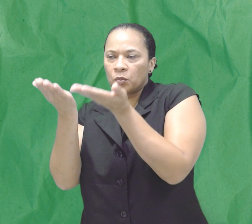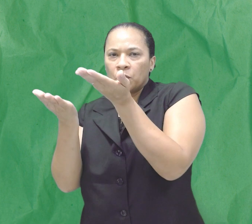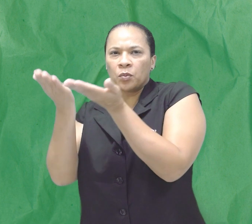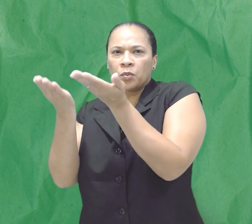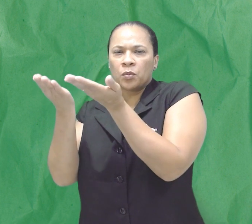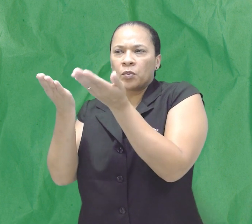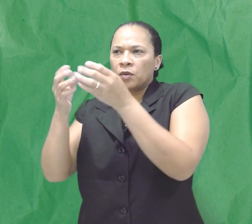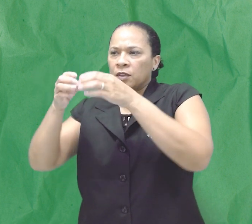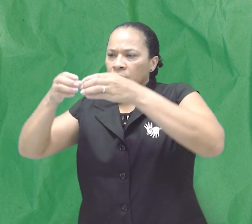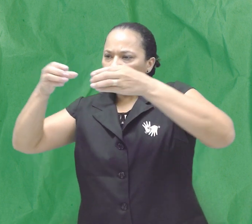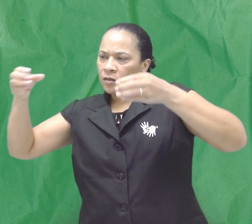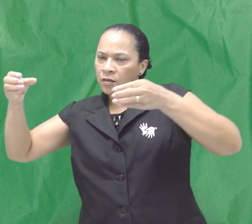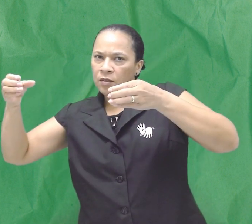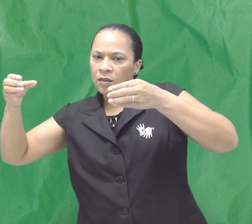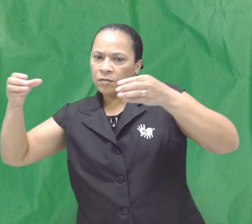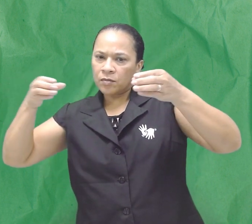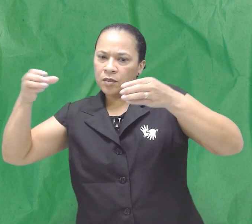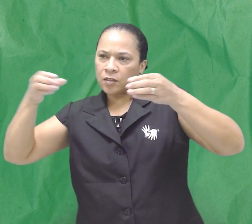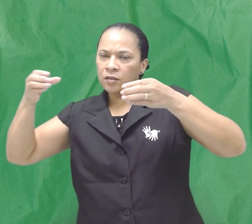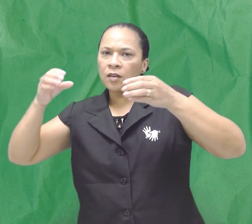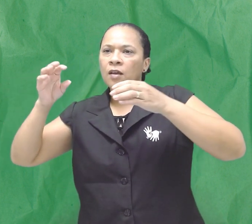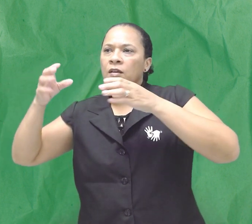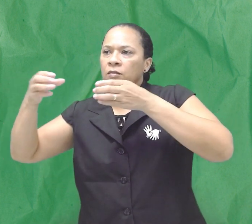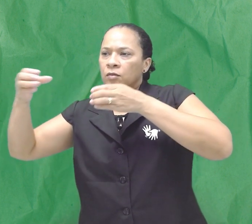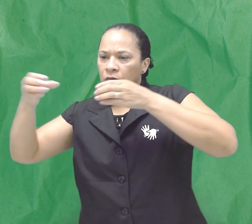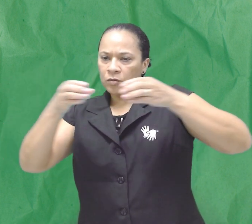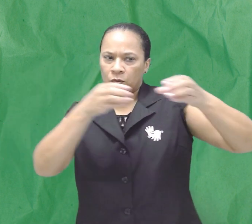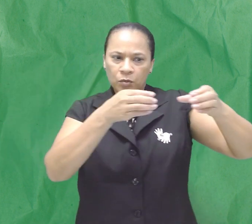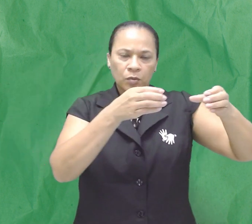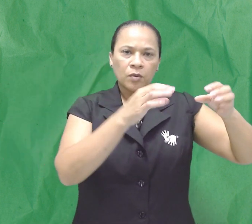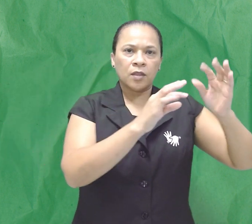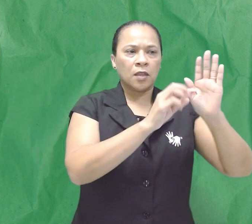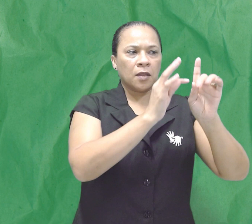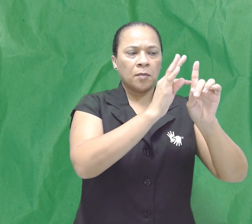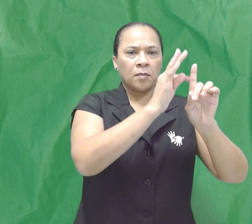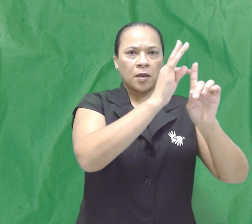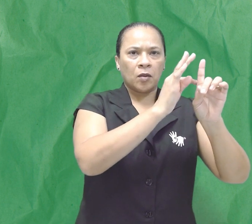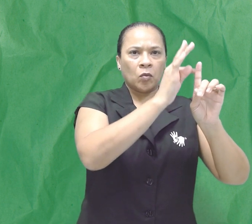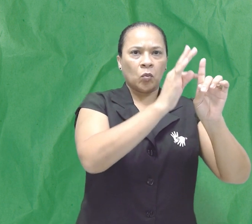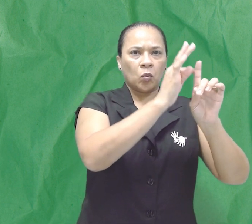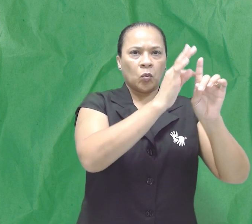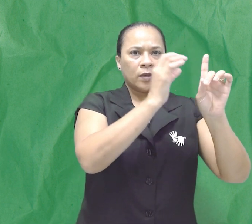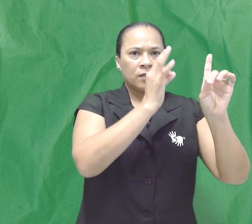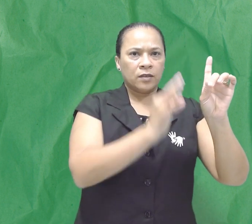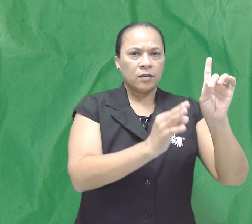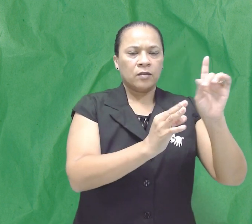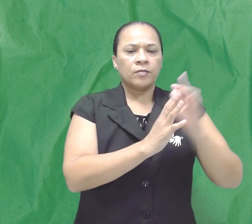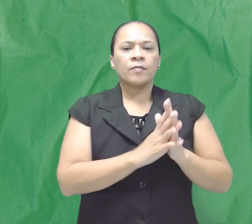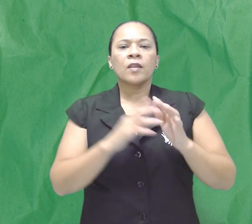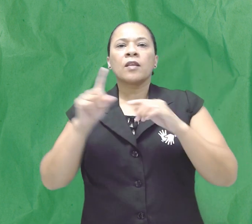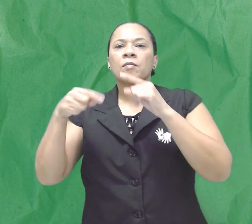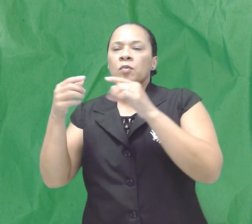deixa separado, para ir se ambientando, chegar à temperatura ambiente. E coloco, né, vou até o aparelho e peço